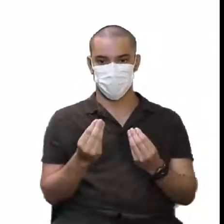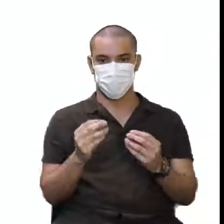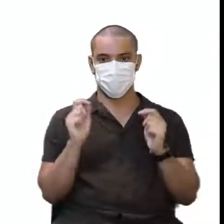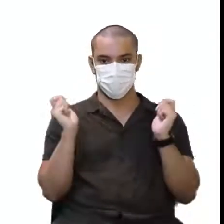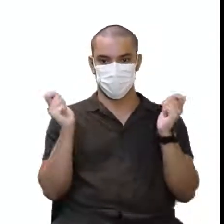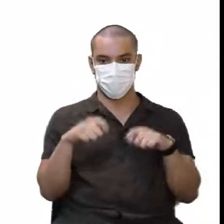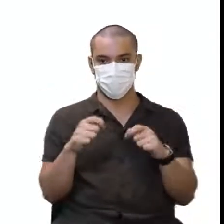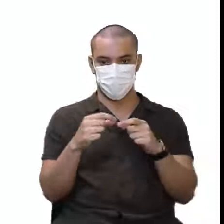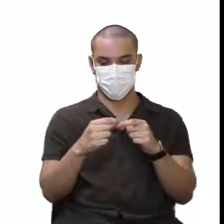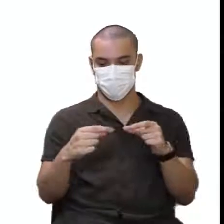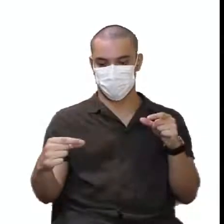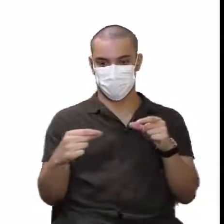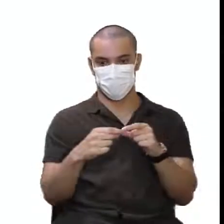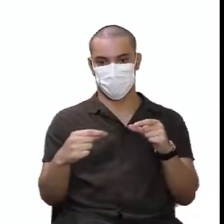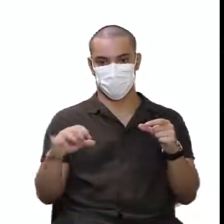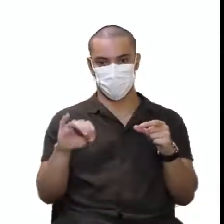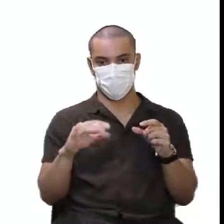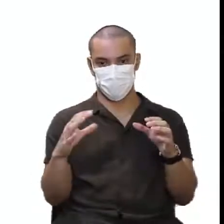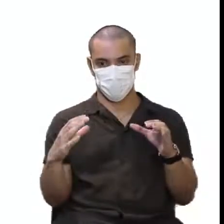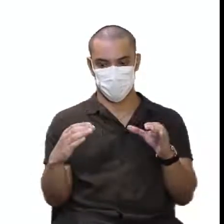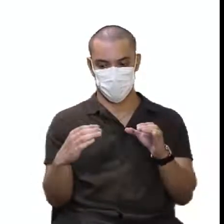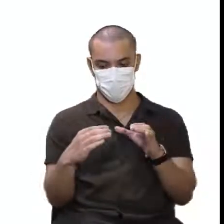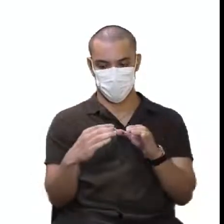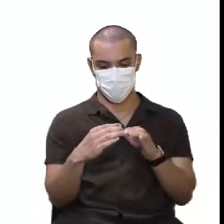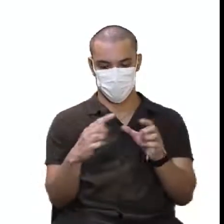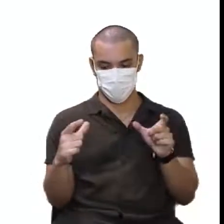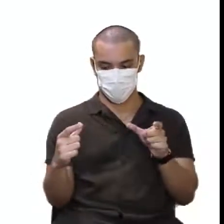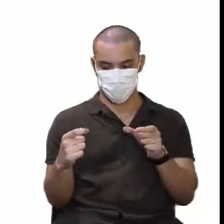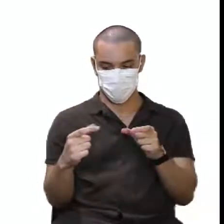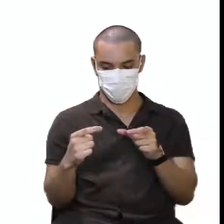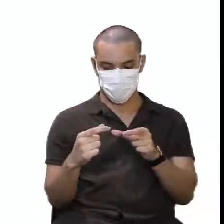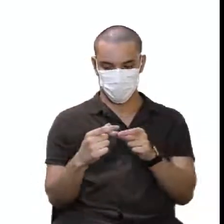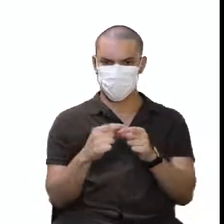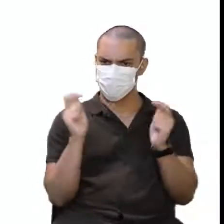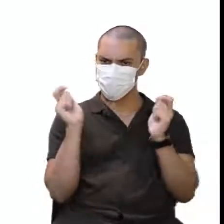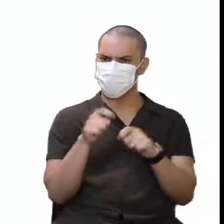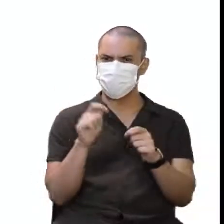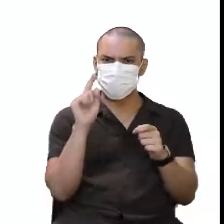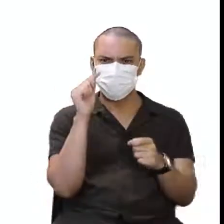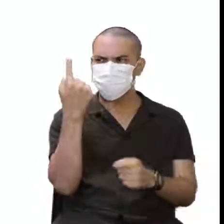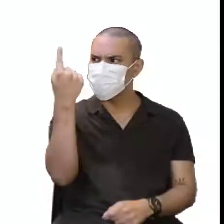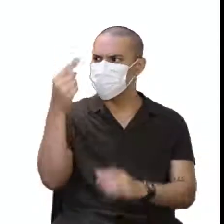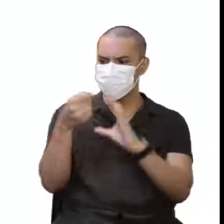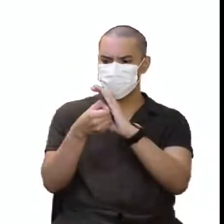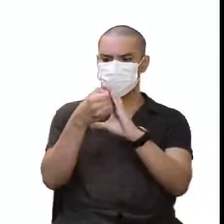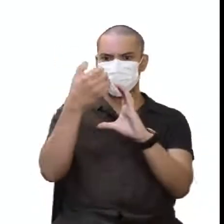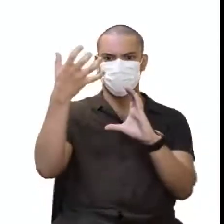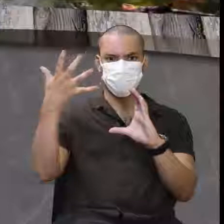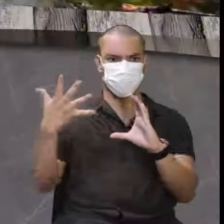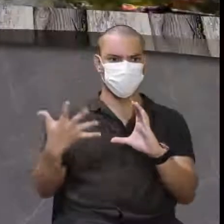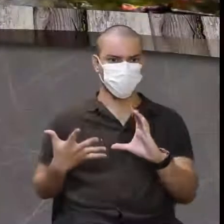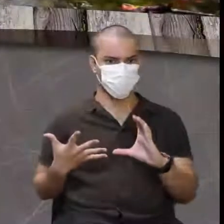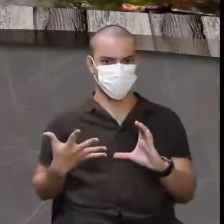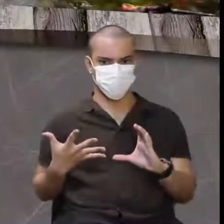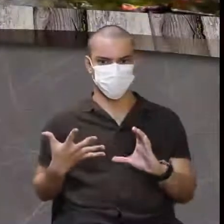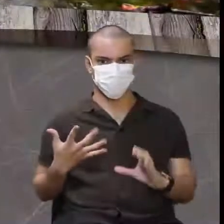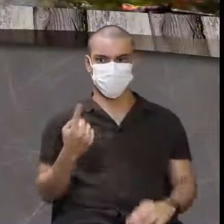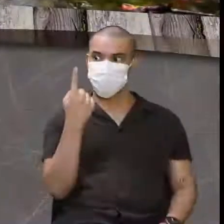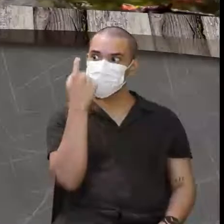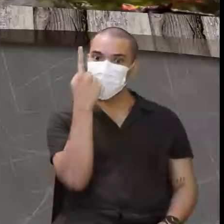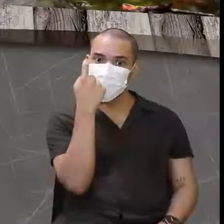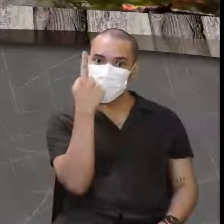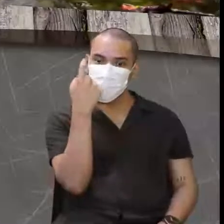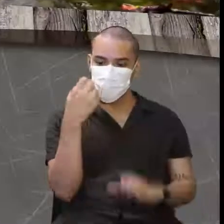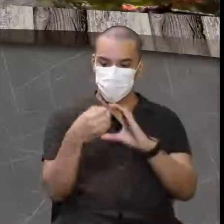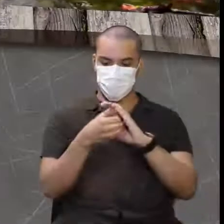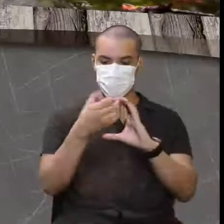inflada ou comprimida. Você está vendo que ele pegava uma característica, olha aqui para mim. Ele pegava